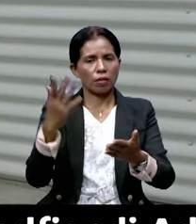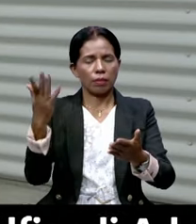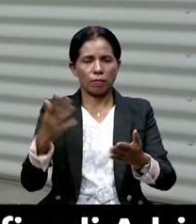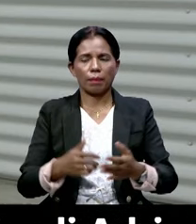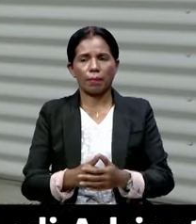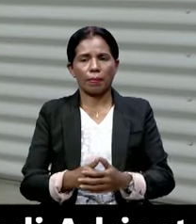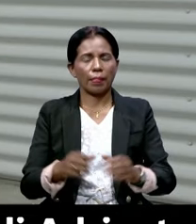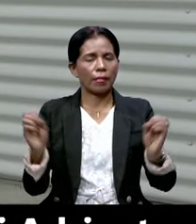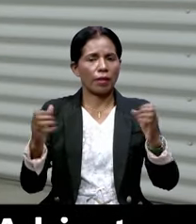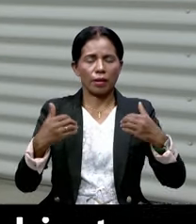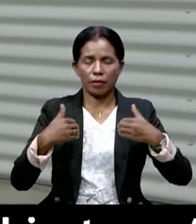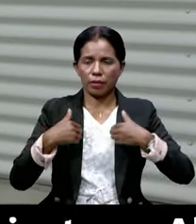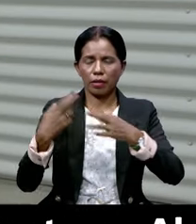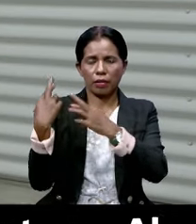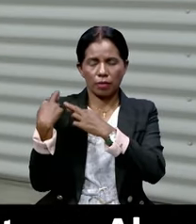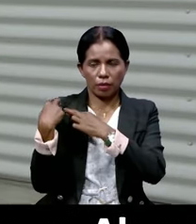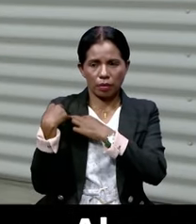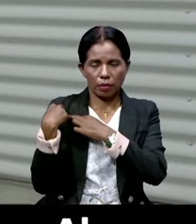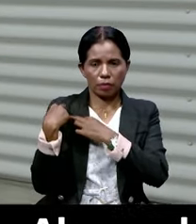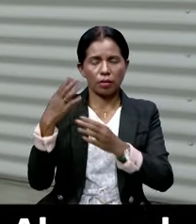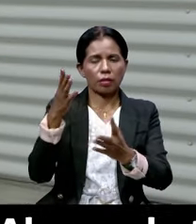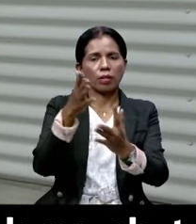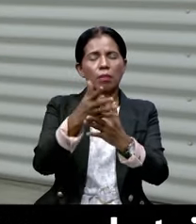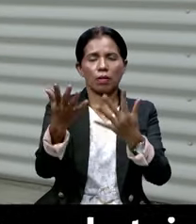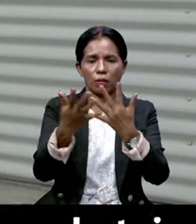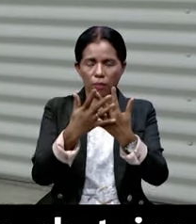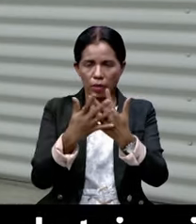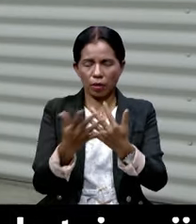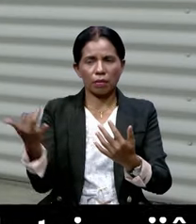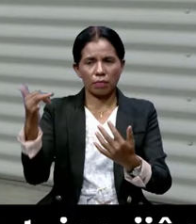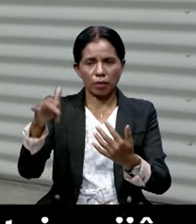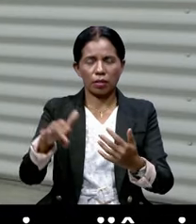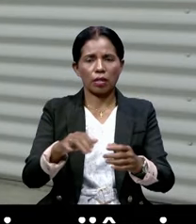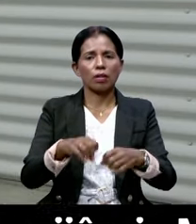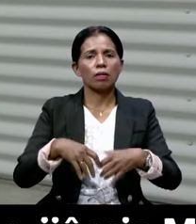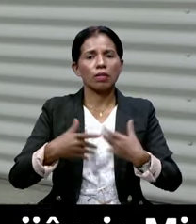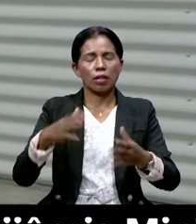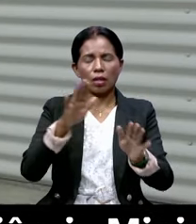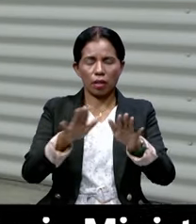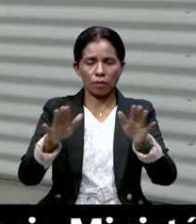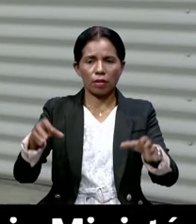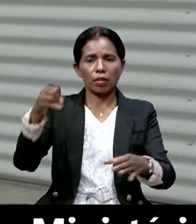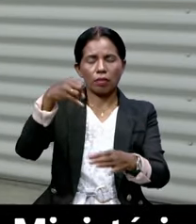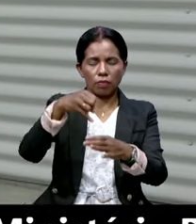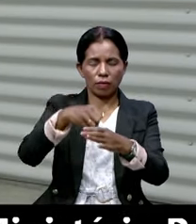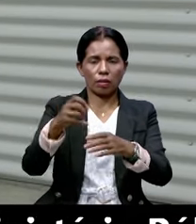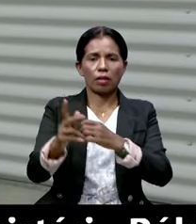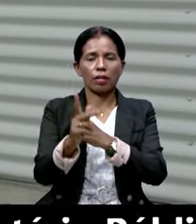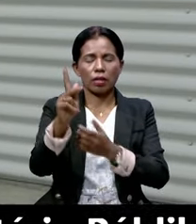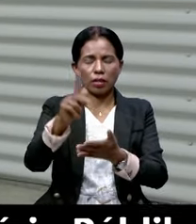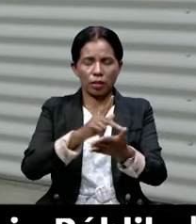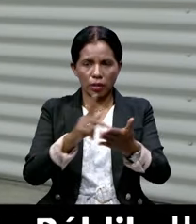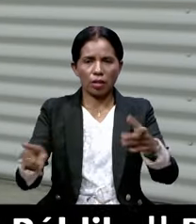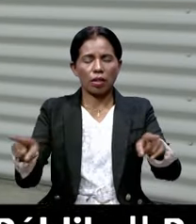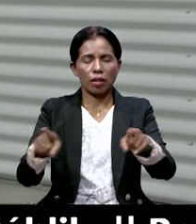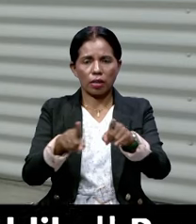La ia responsabilidade penal basira, halo noção labaric envolve a crime saitiha